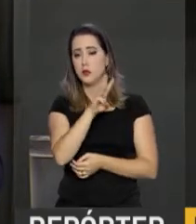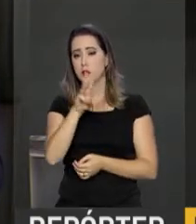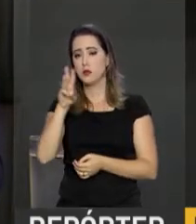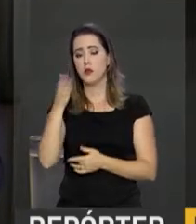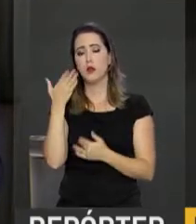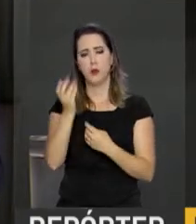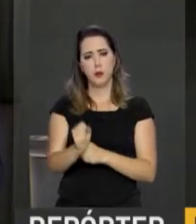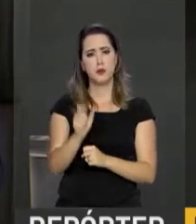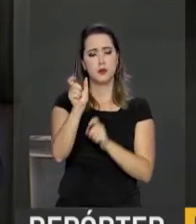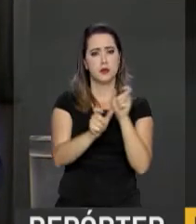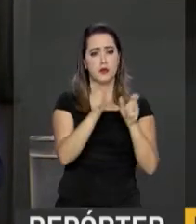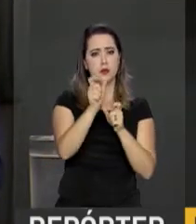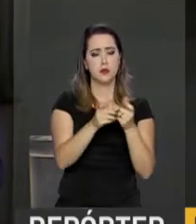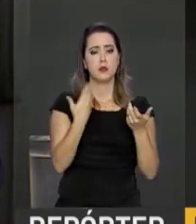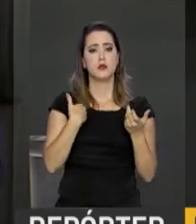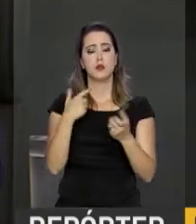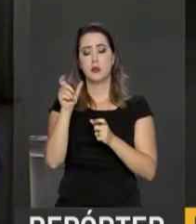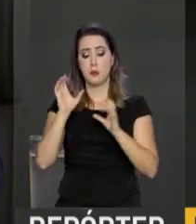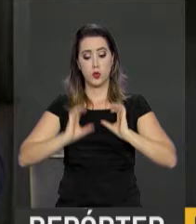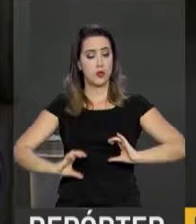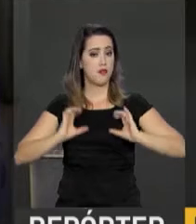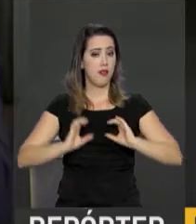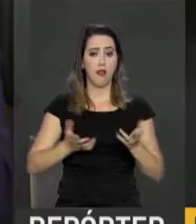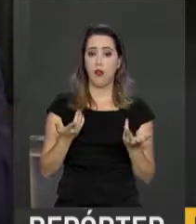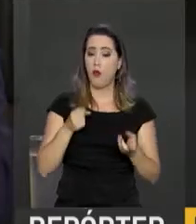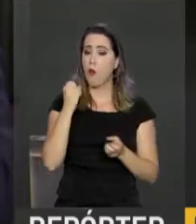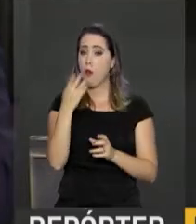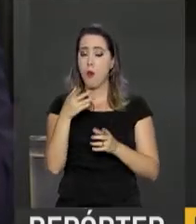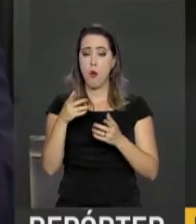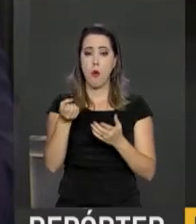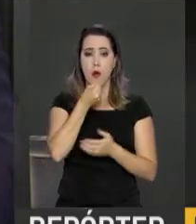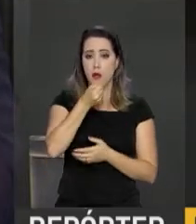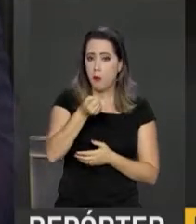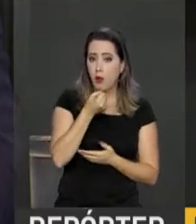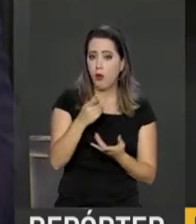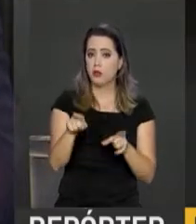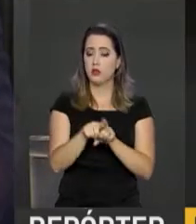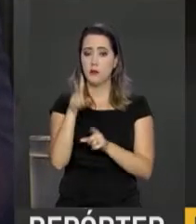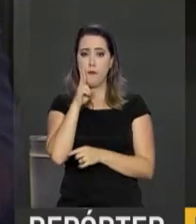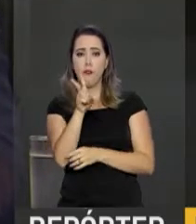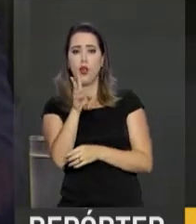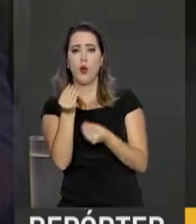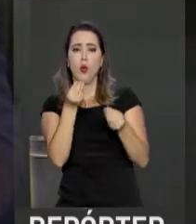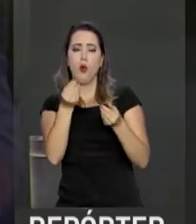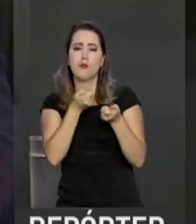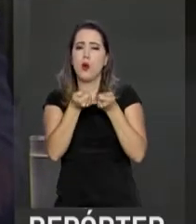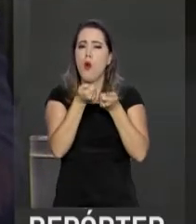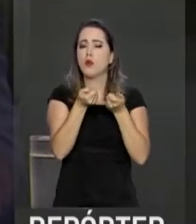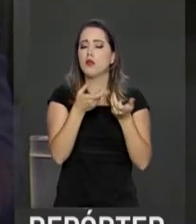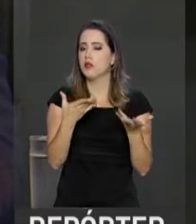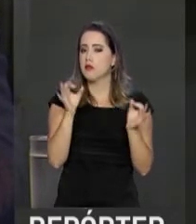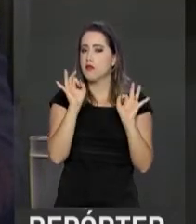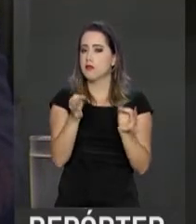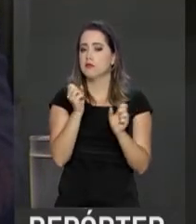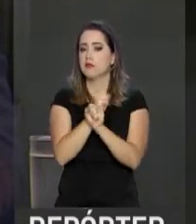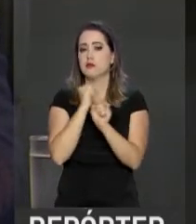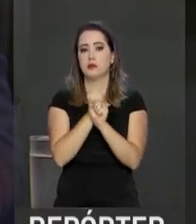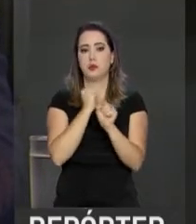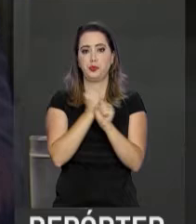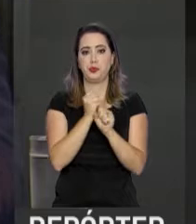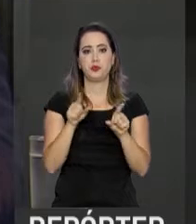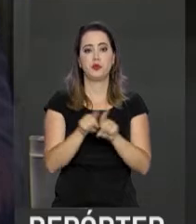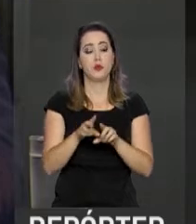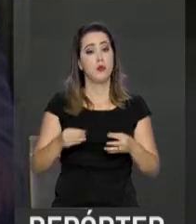e os vídeos romã como é só acompanhar fiscalizar e reivindicaram em breve de obras o painel